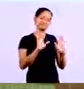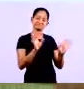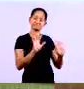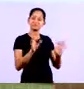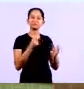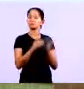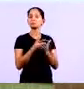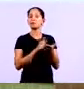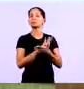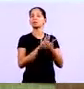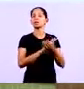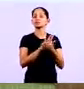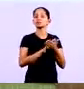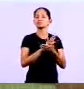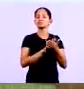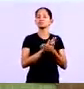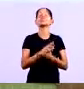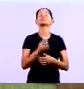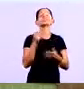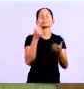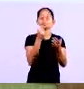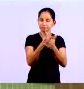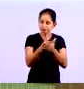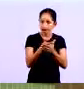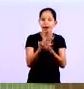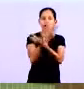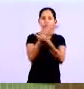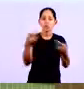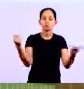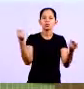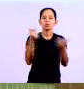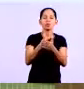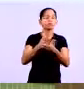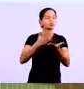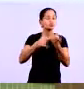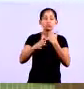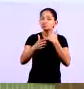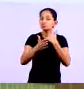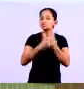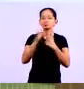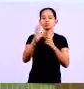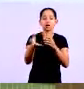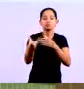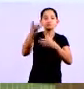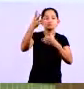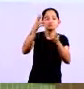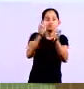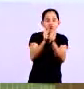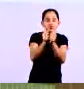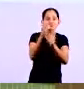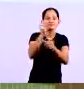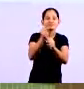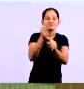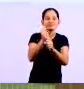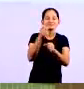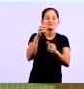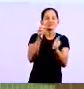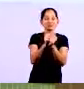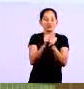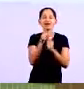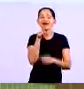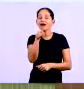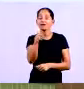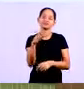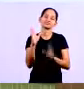porque eu não pago, né? Você paga. Quando você recebe o produto, parte é tributo. E quando a empresa compra, parte